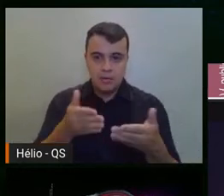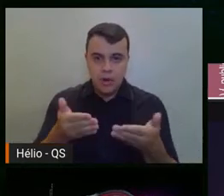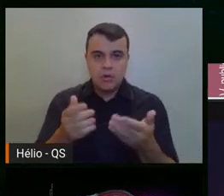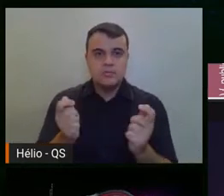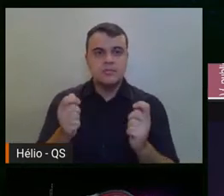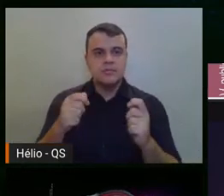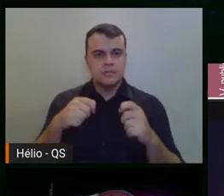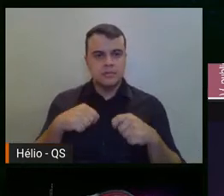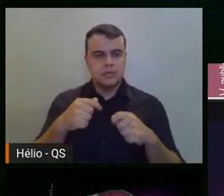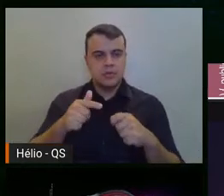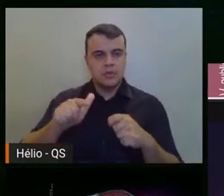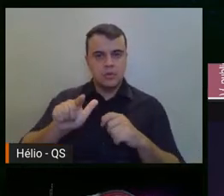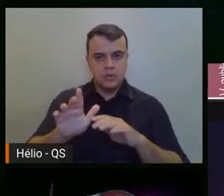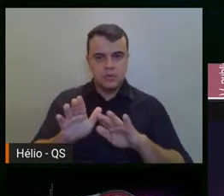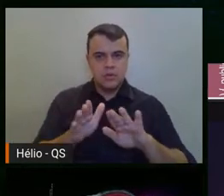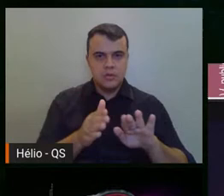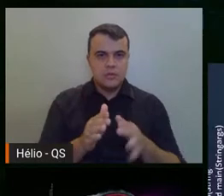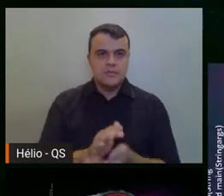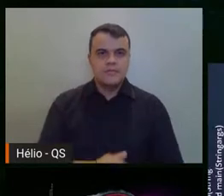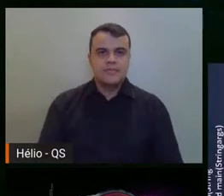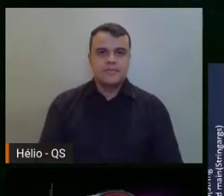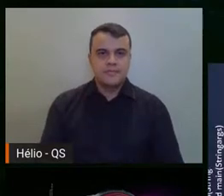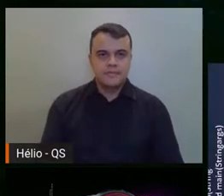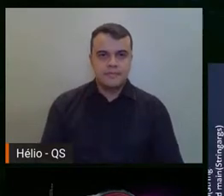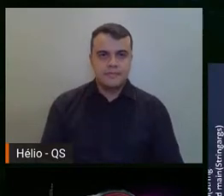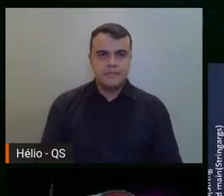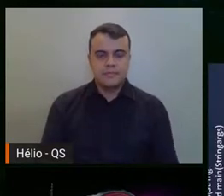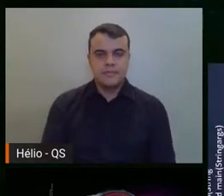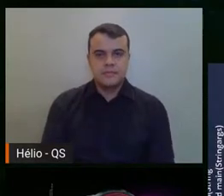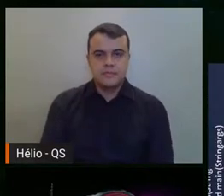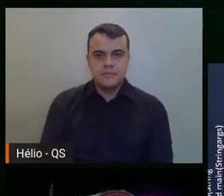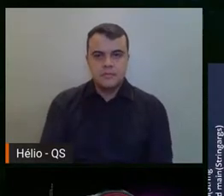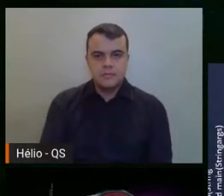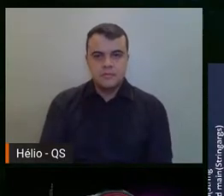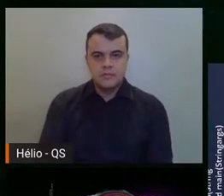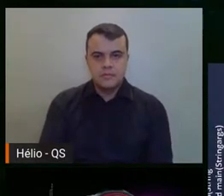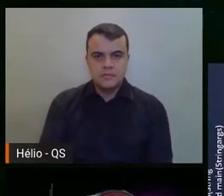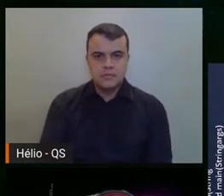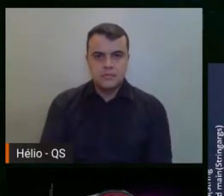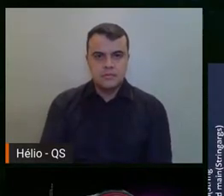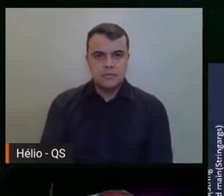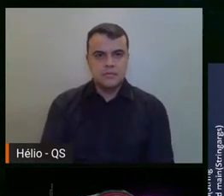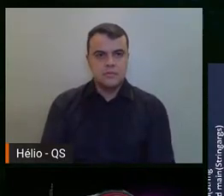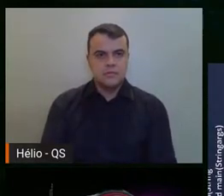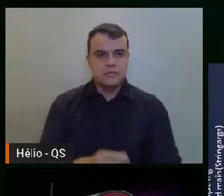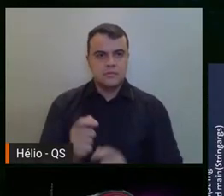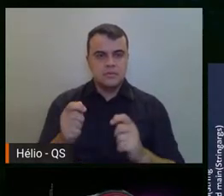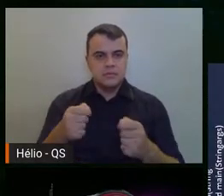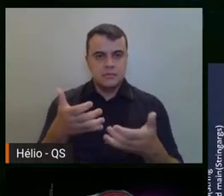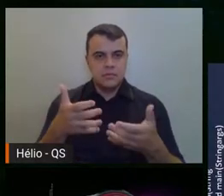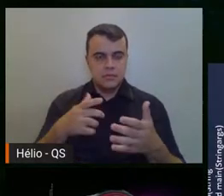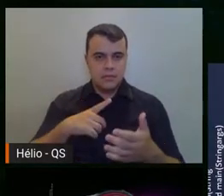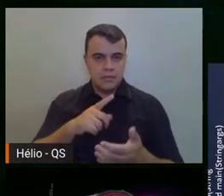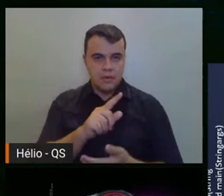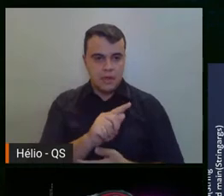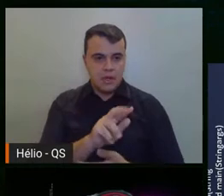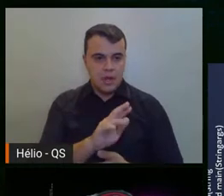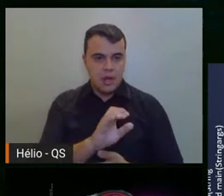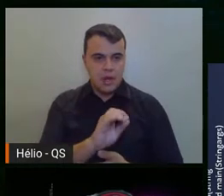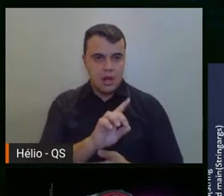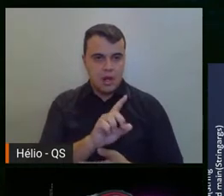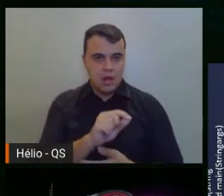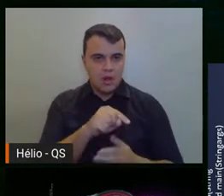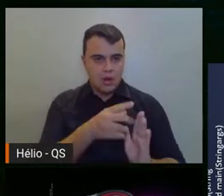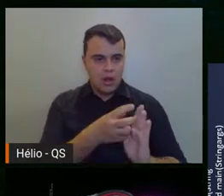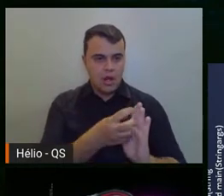um ir para o próximo slide o vinil então e daí quem quiser tem esse esse QR Code você pode acessar